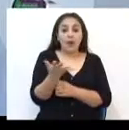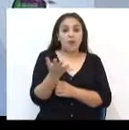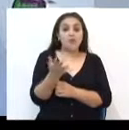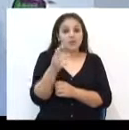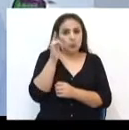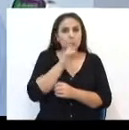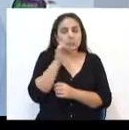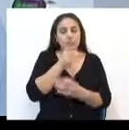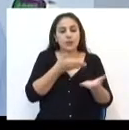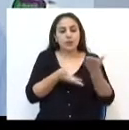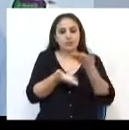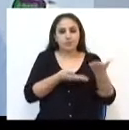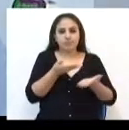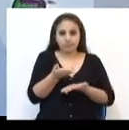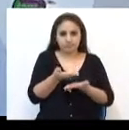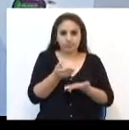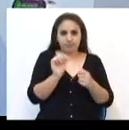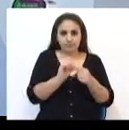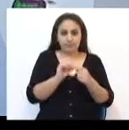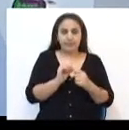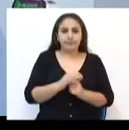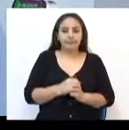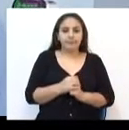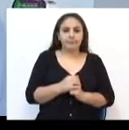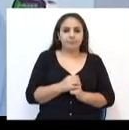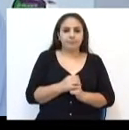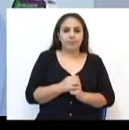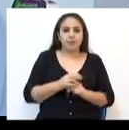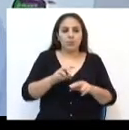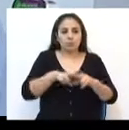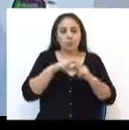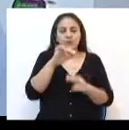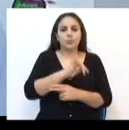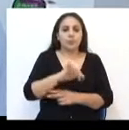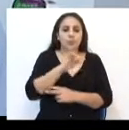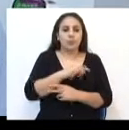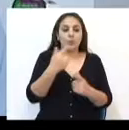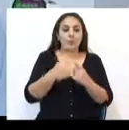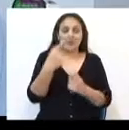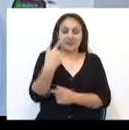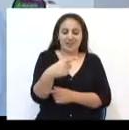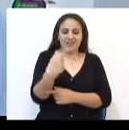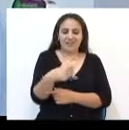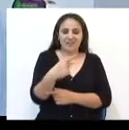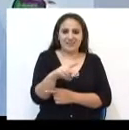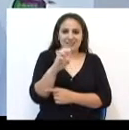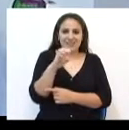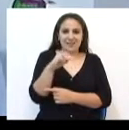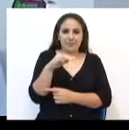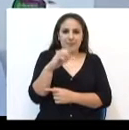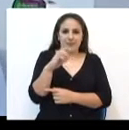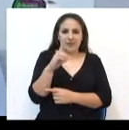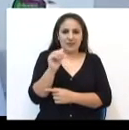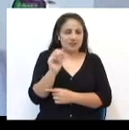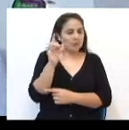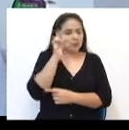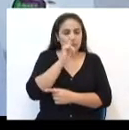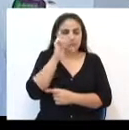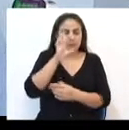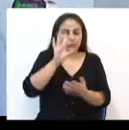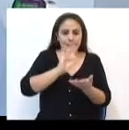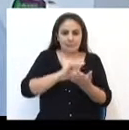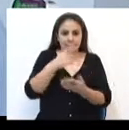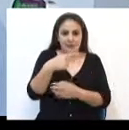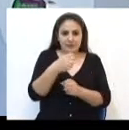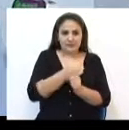as emendas que ele iria realizar, né? Então isso foi importante porque aquelas emendas que não foram